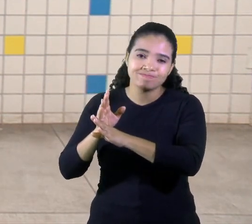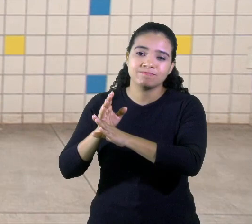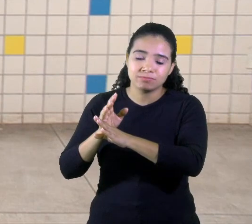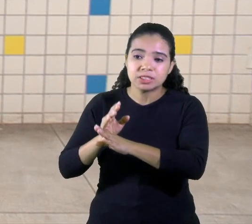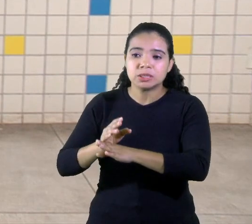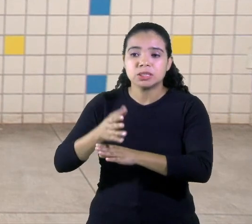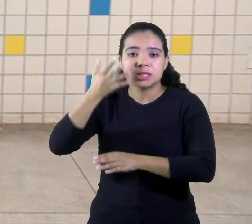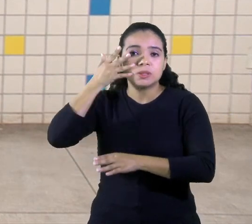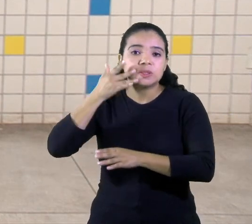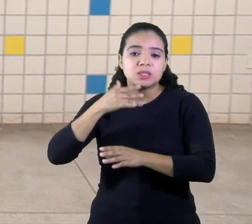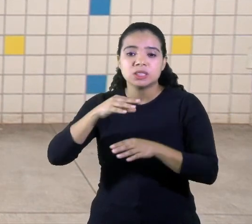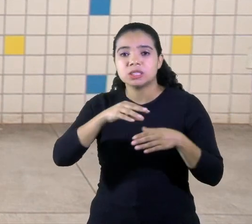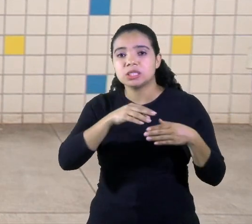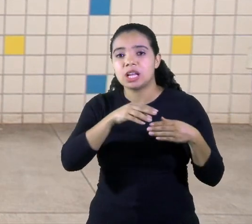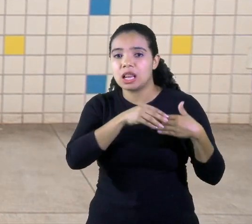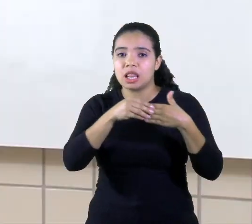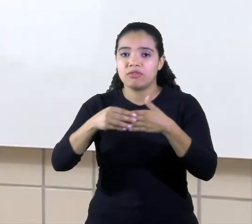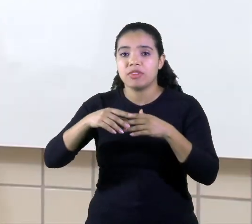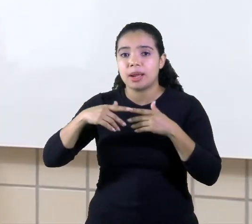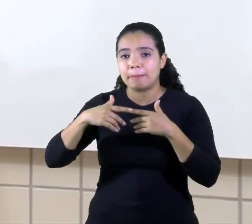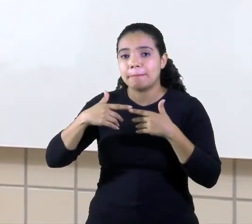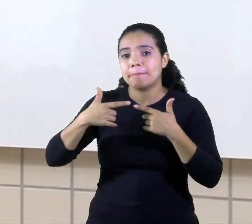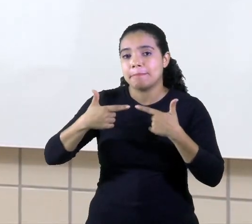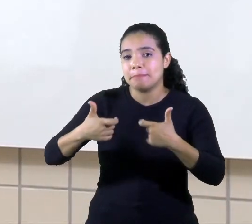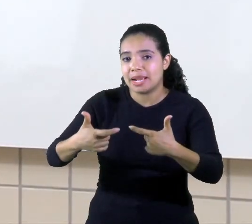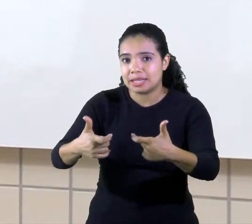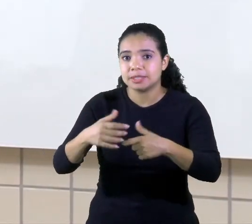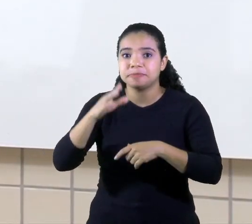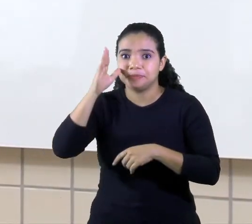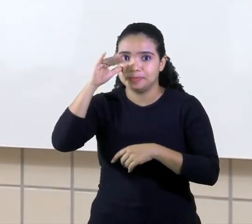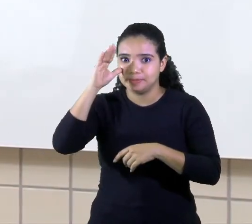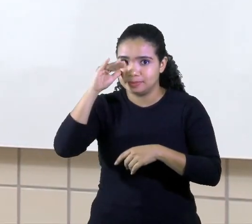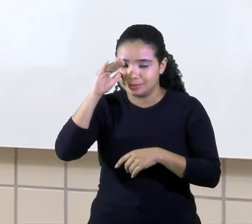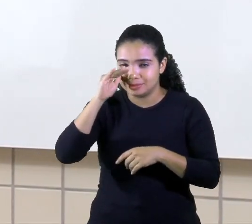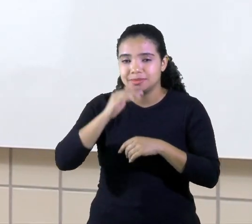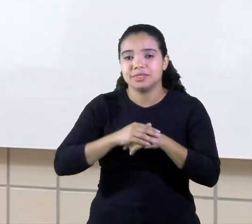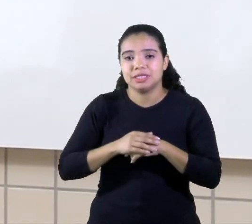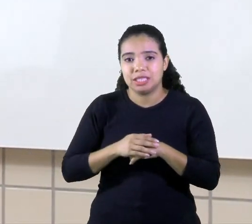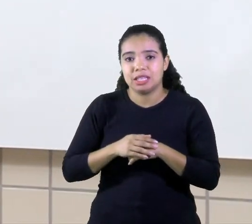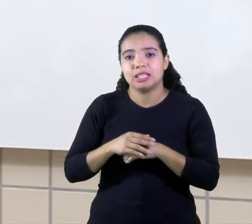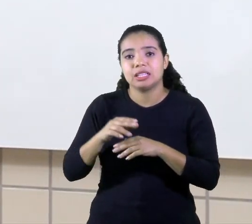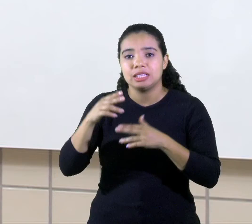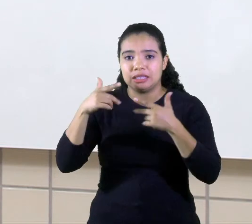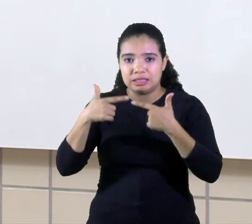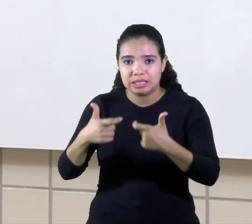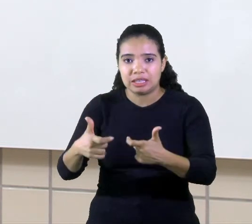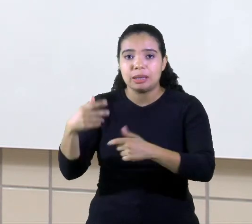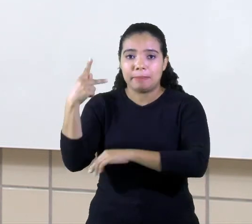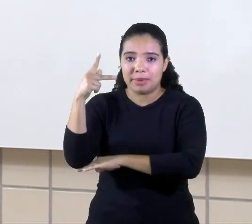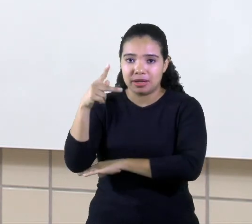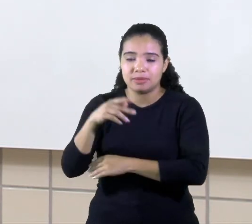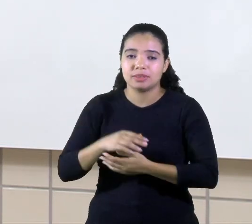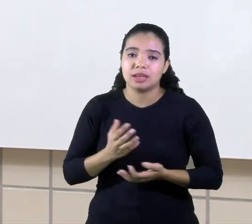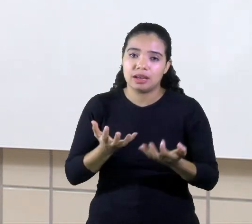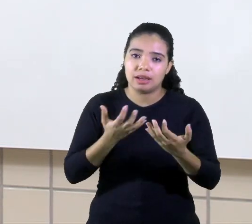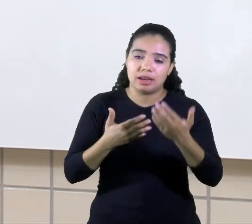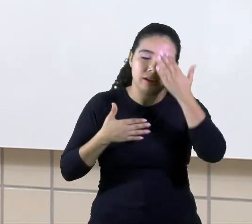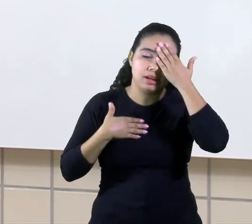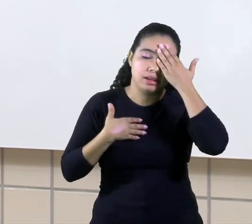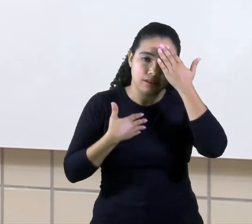para a guerra. Mais uma curiosidade da Guerra do Paraguai. Queria agradecer